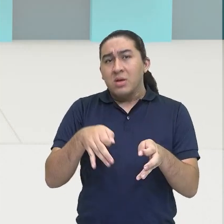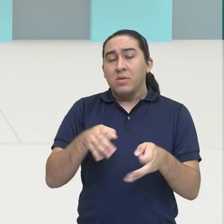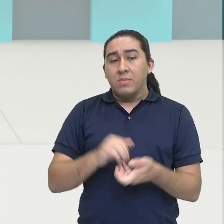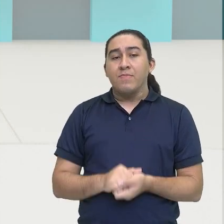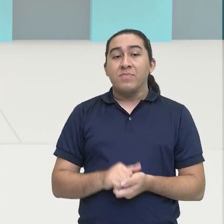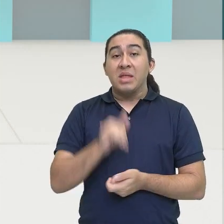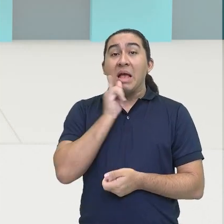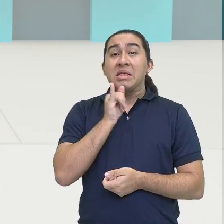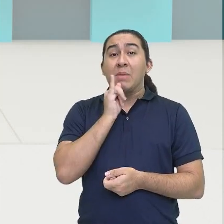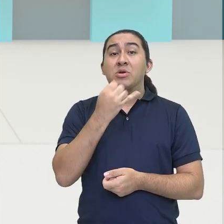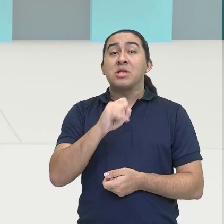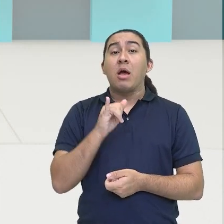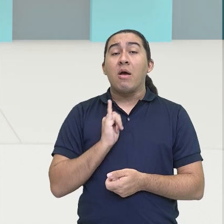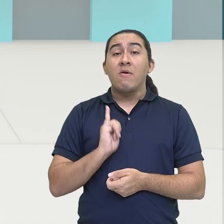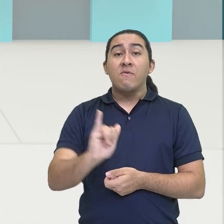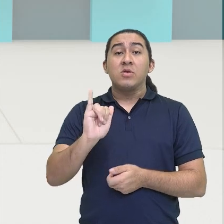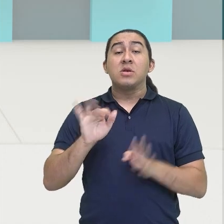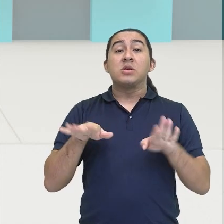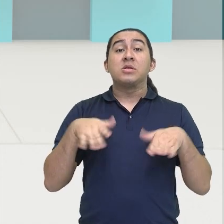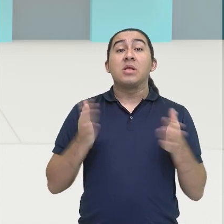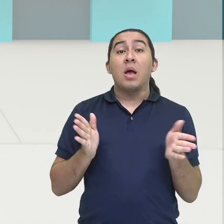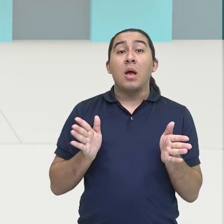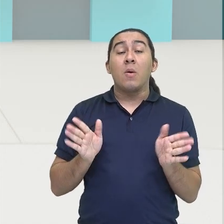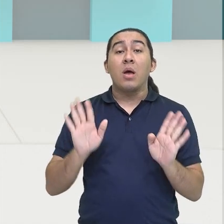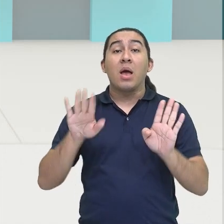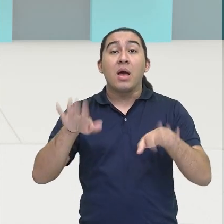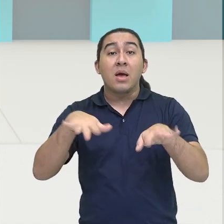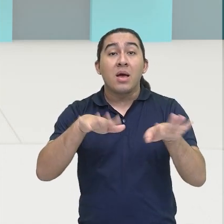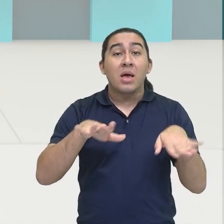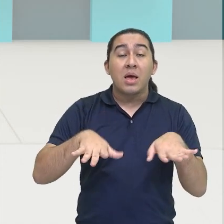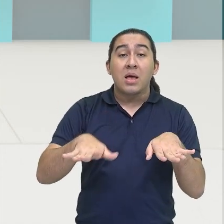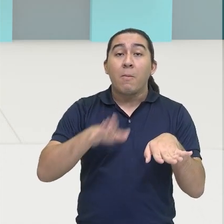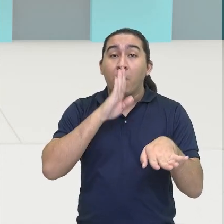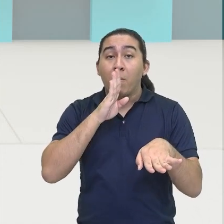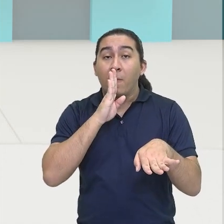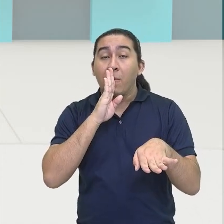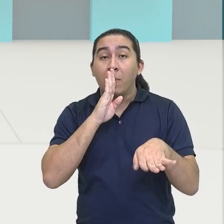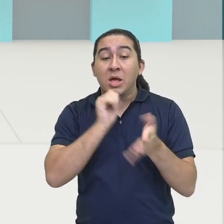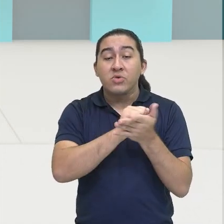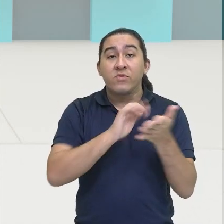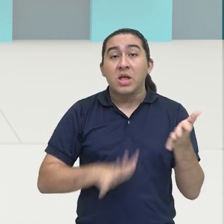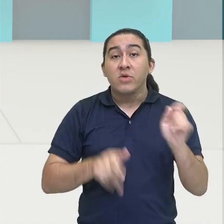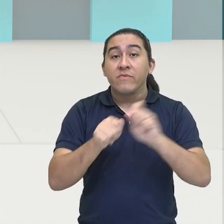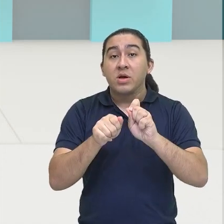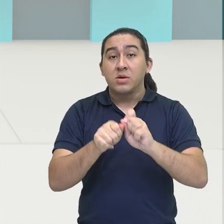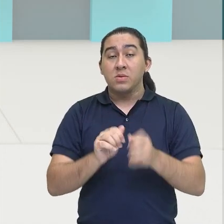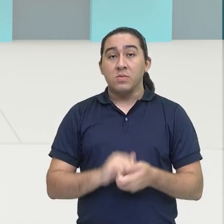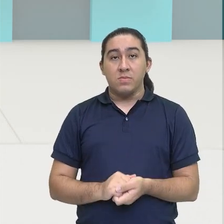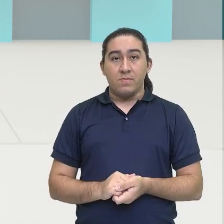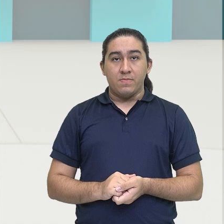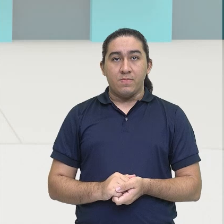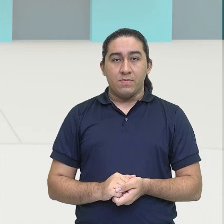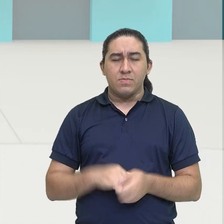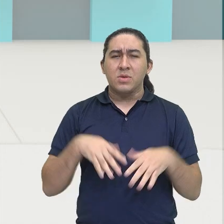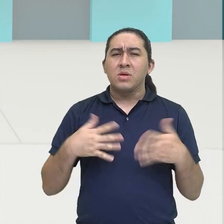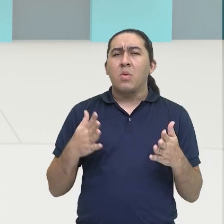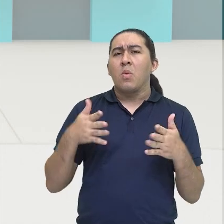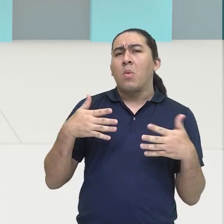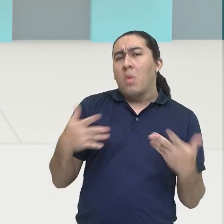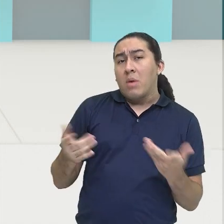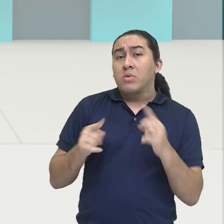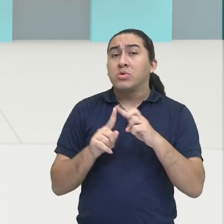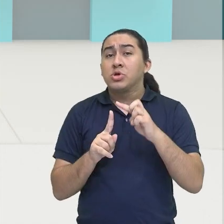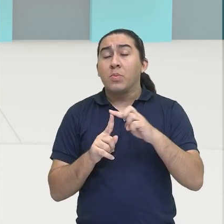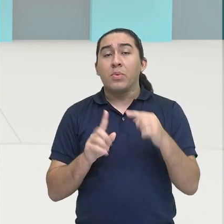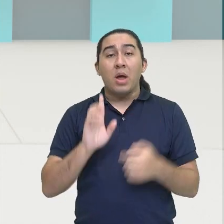assim, gente, silêncio, façam a tarefa. Que tipo textual é esse? É uma injunção, porque eu estou